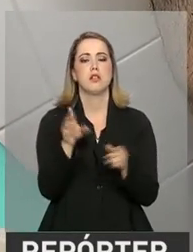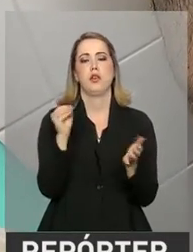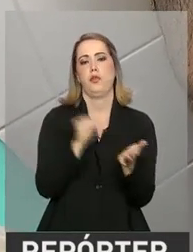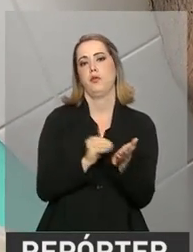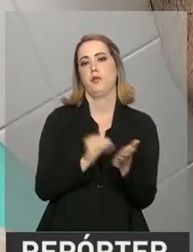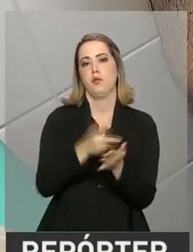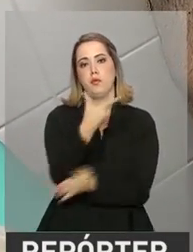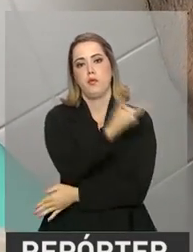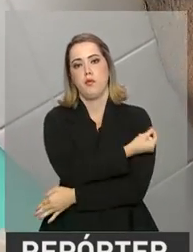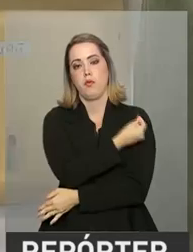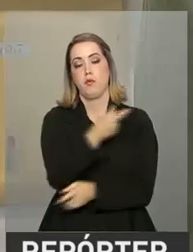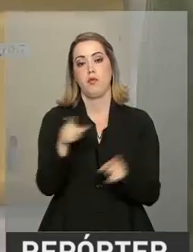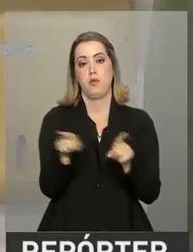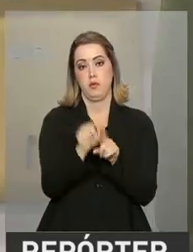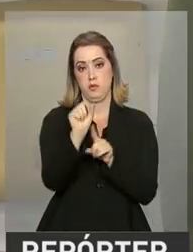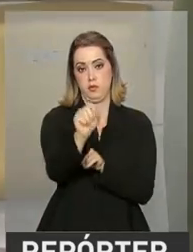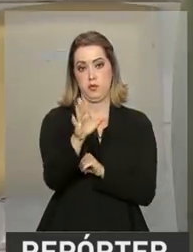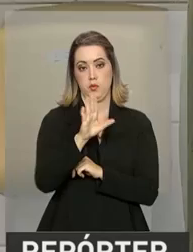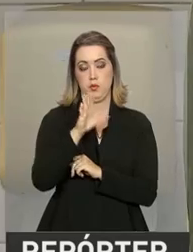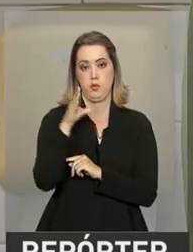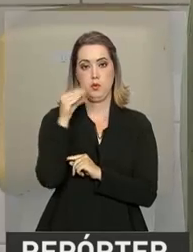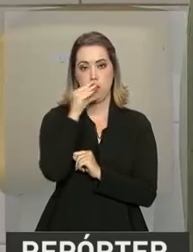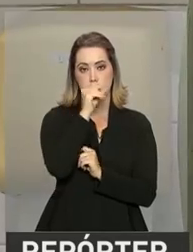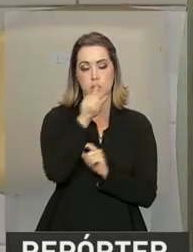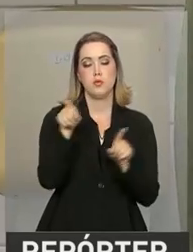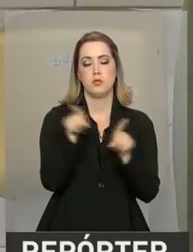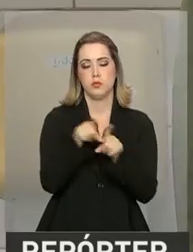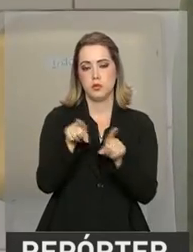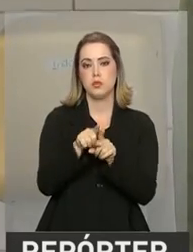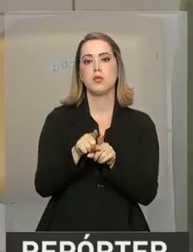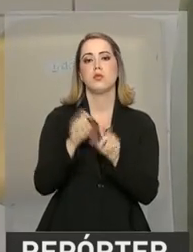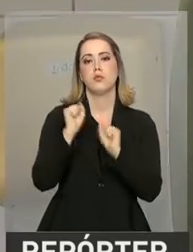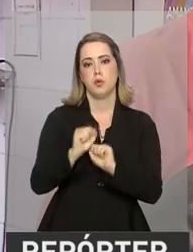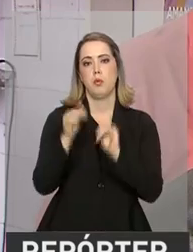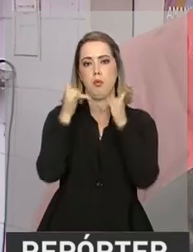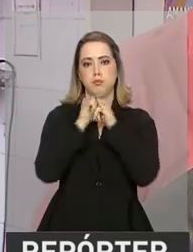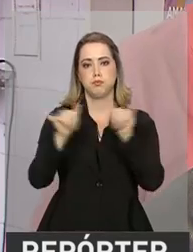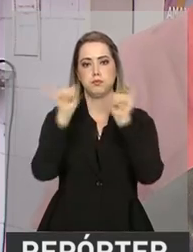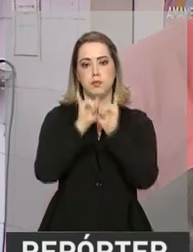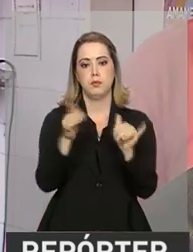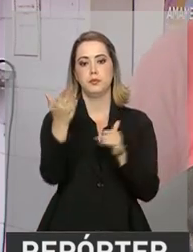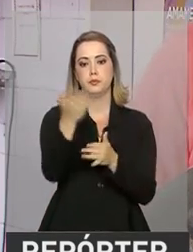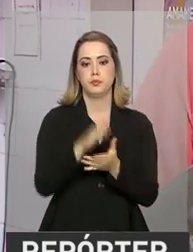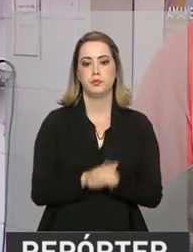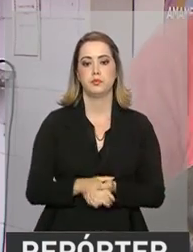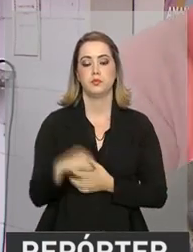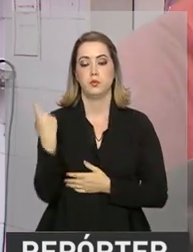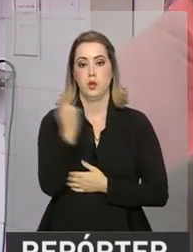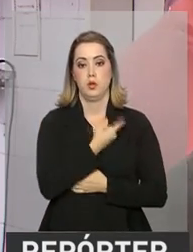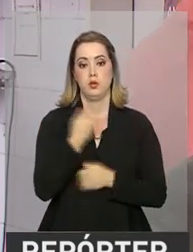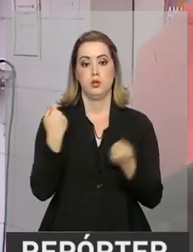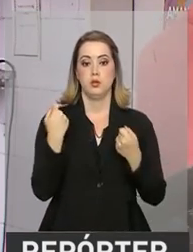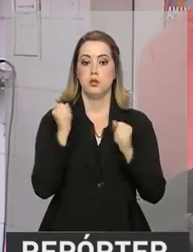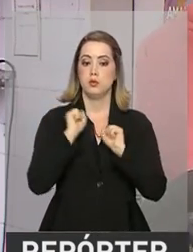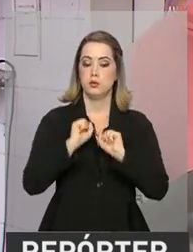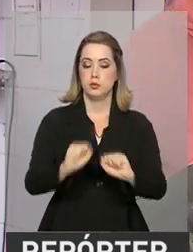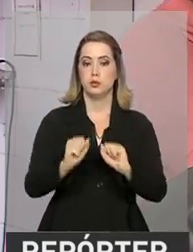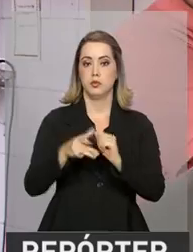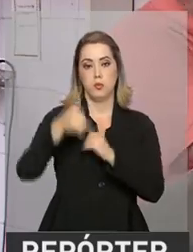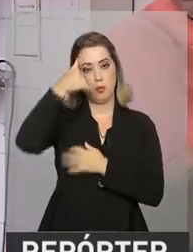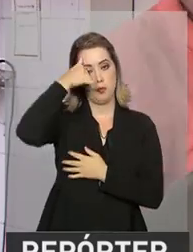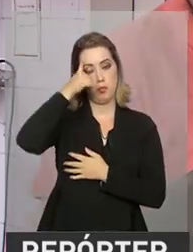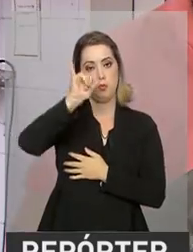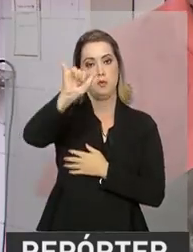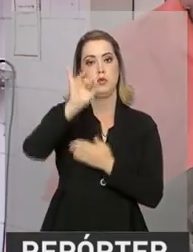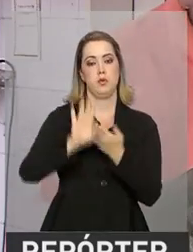receber as doses recomendadas. Adolescentes também fazem parte da campanha. A gente pode até se prevenir, né, contra a